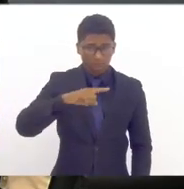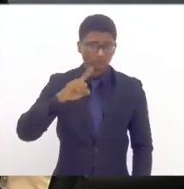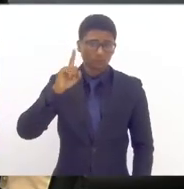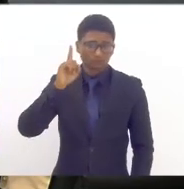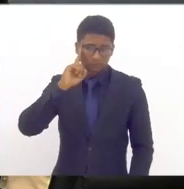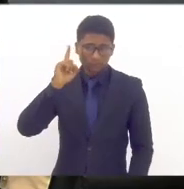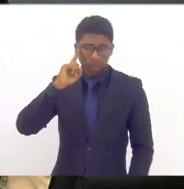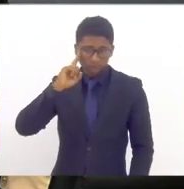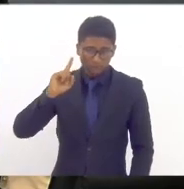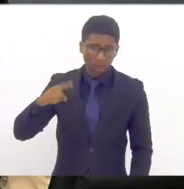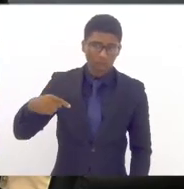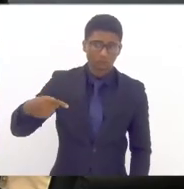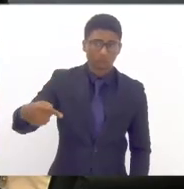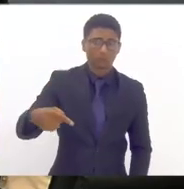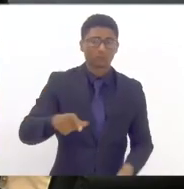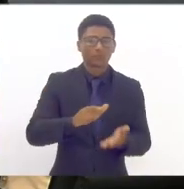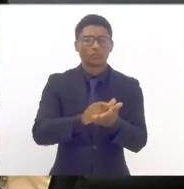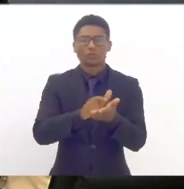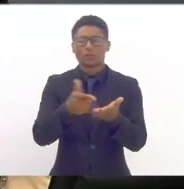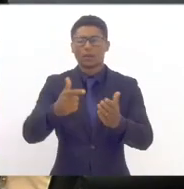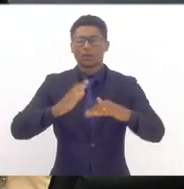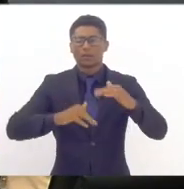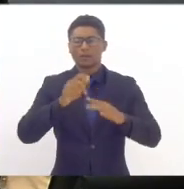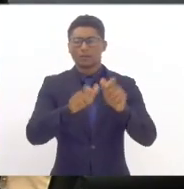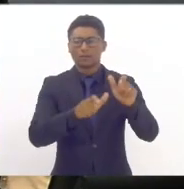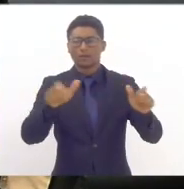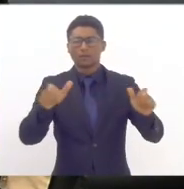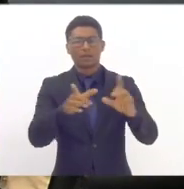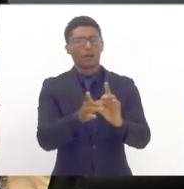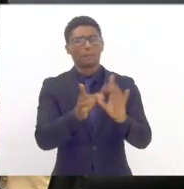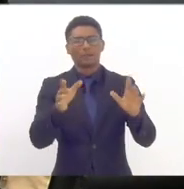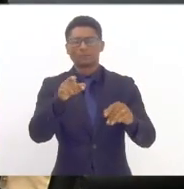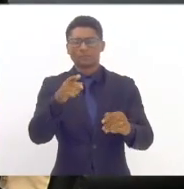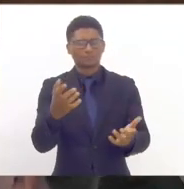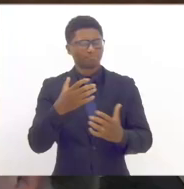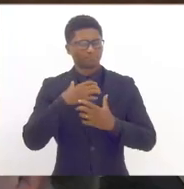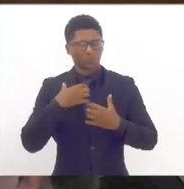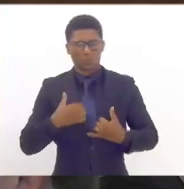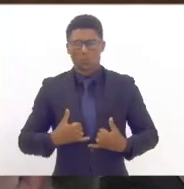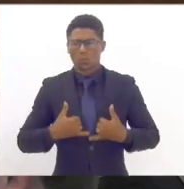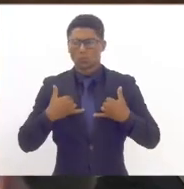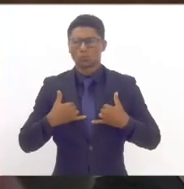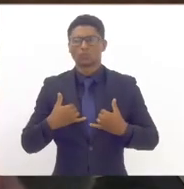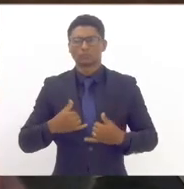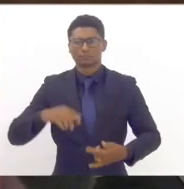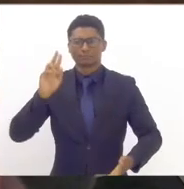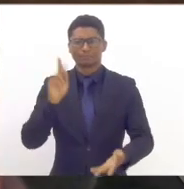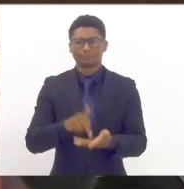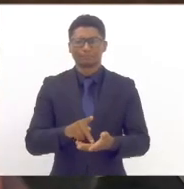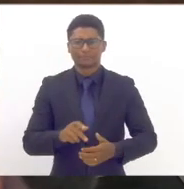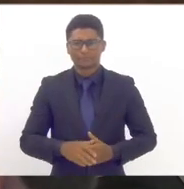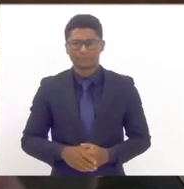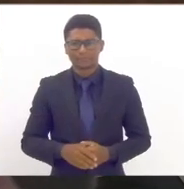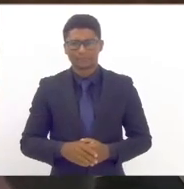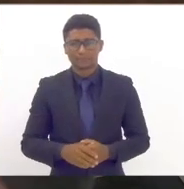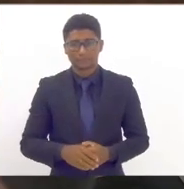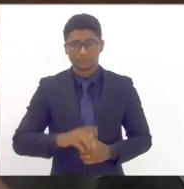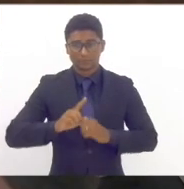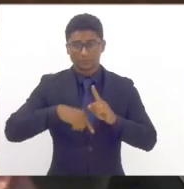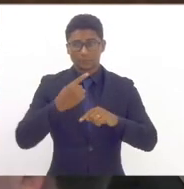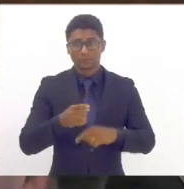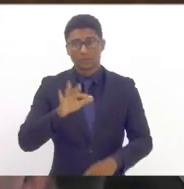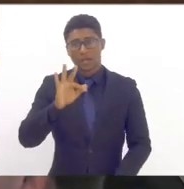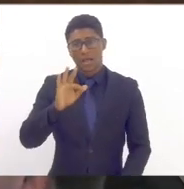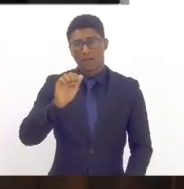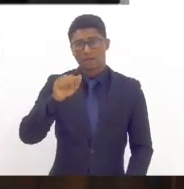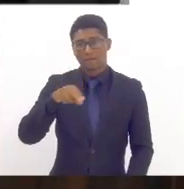vez mais, liberdade de imprensa. E você é um orgulho para nós do Estado do Rio de Janeiro, Pedro, de verdade. Quando você foi para o Fantástico, a gente torceu